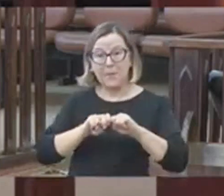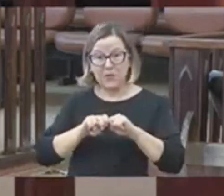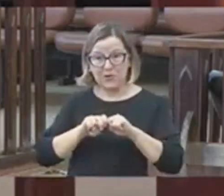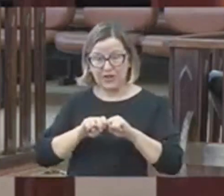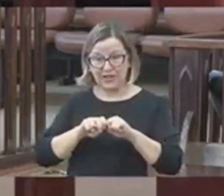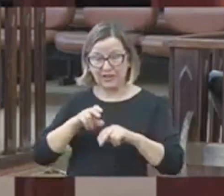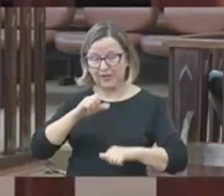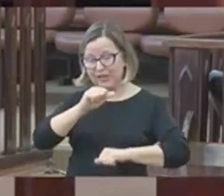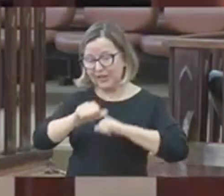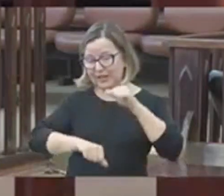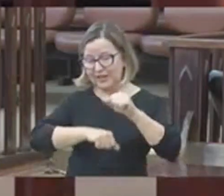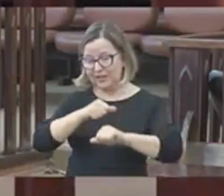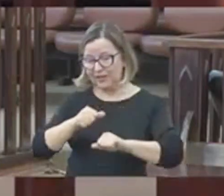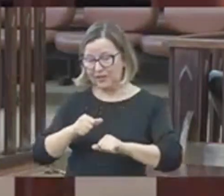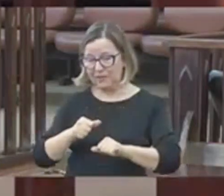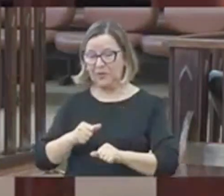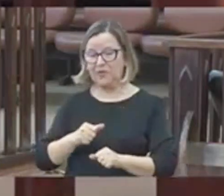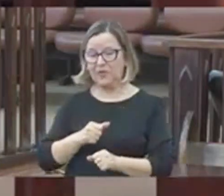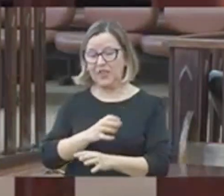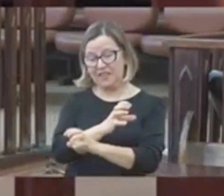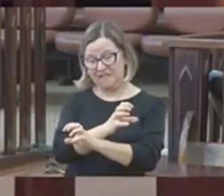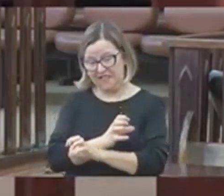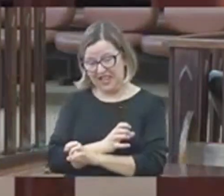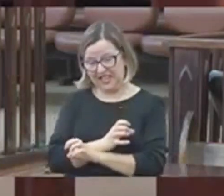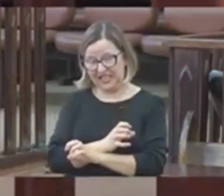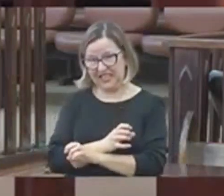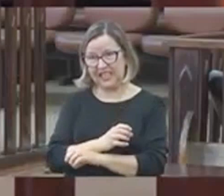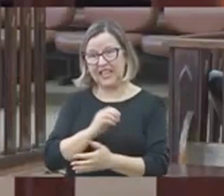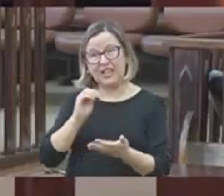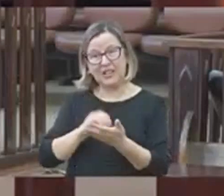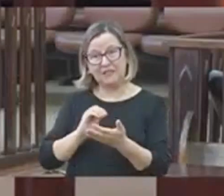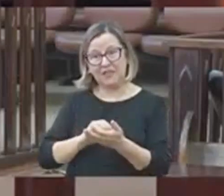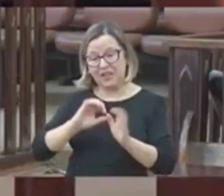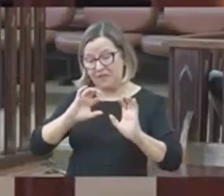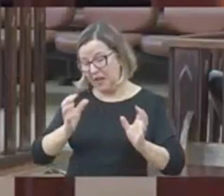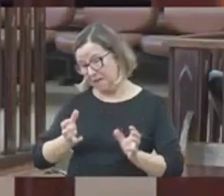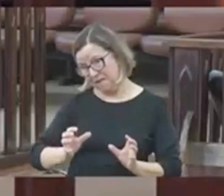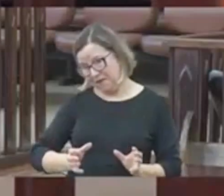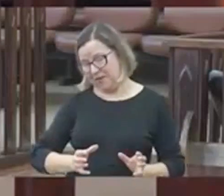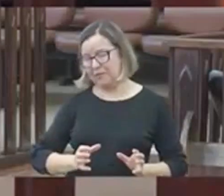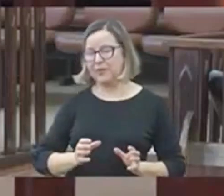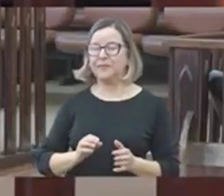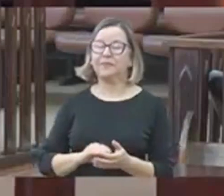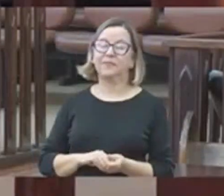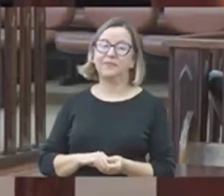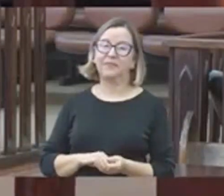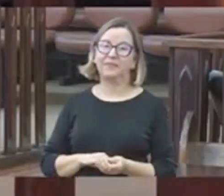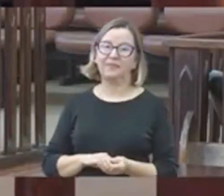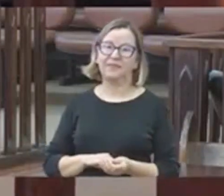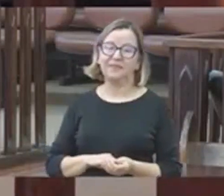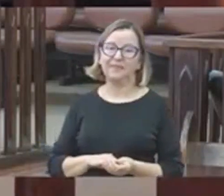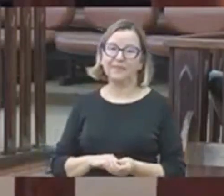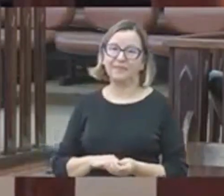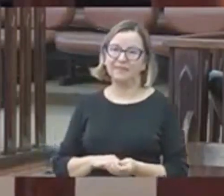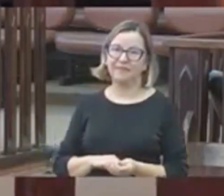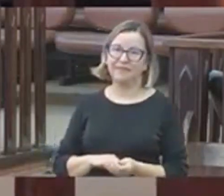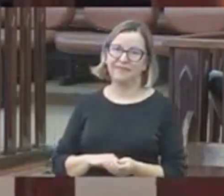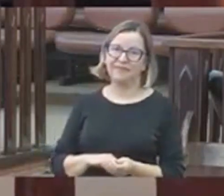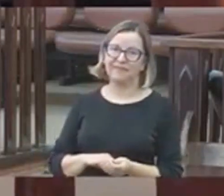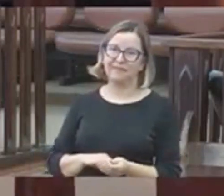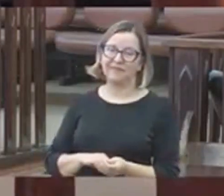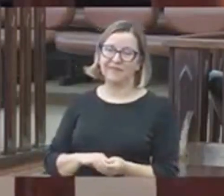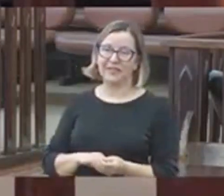mesmo tempo nós podemos conceber nesta figura a referência